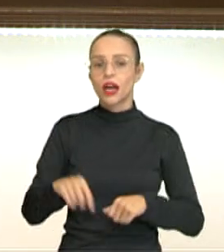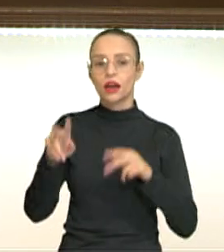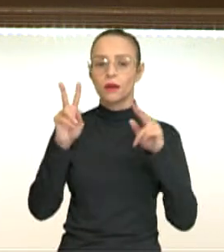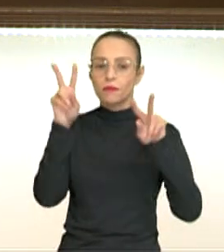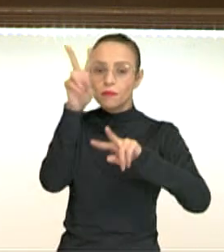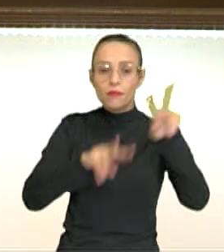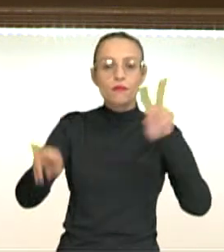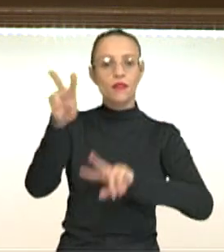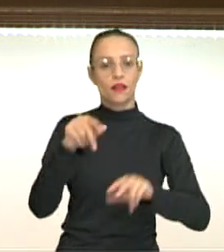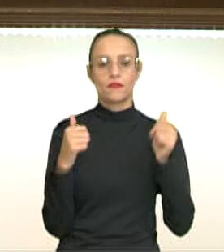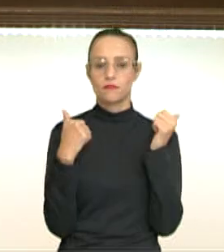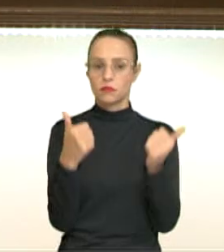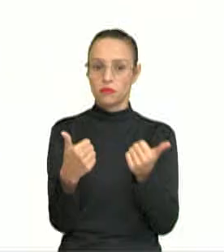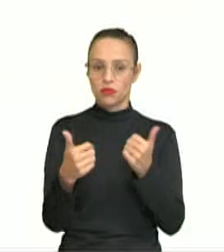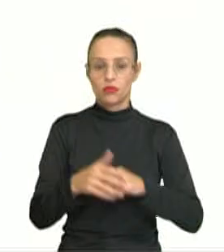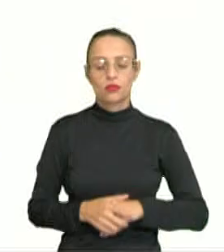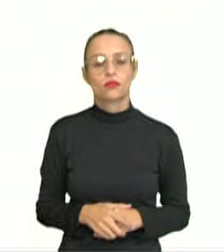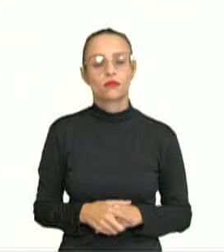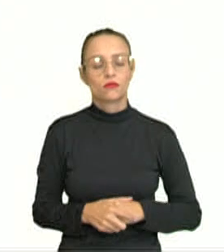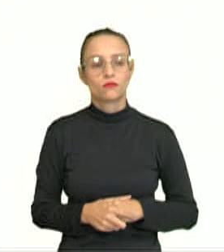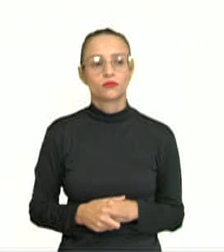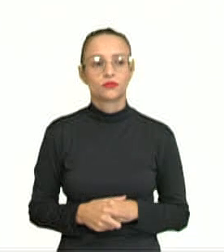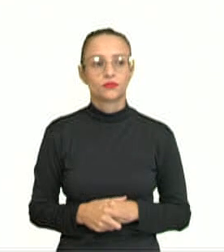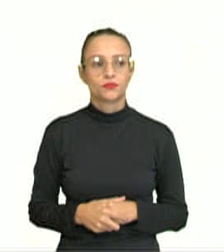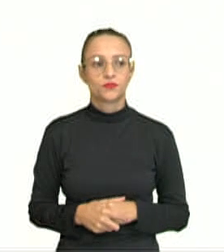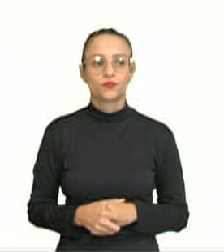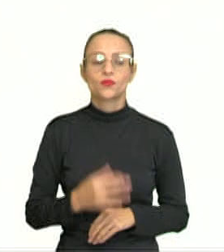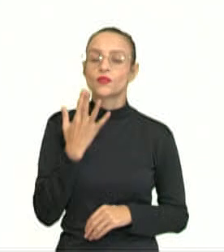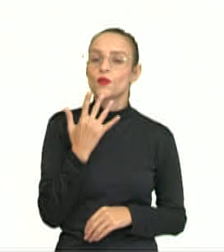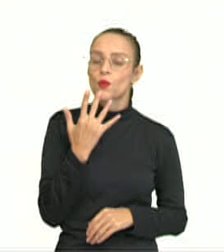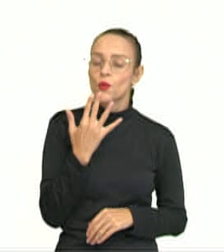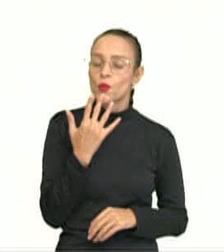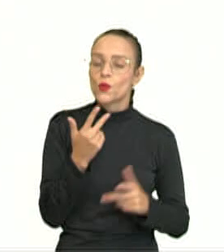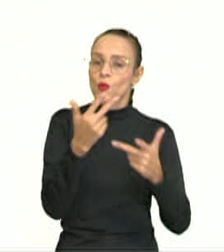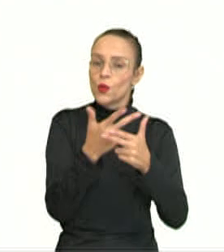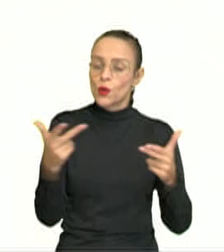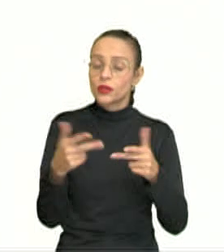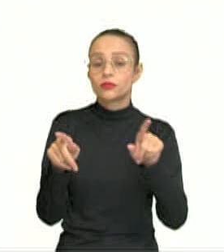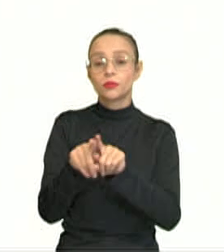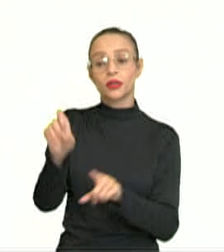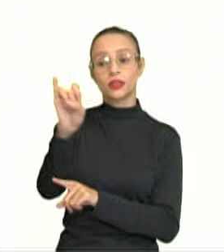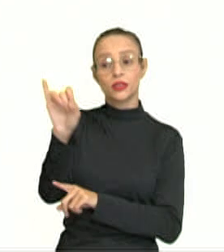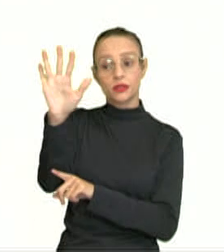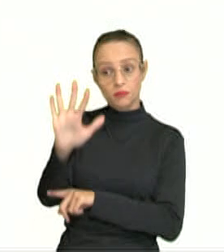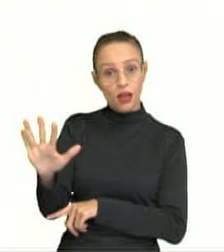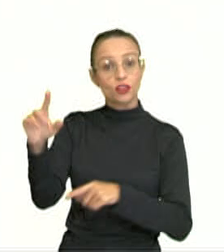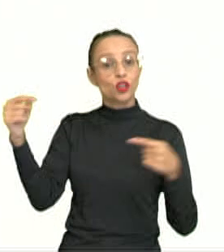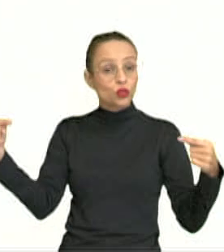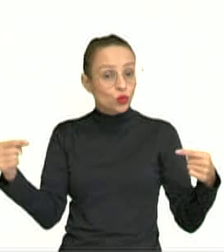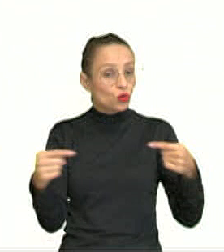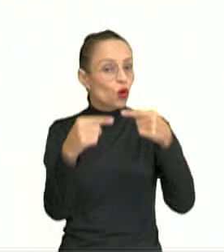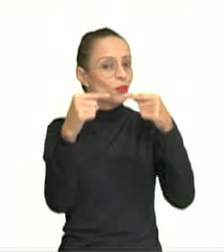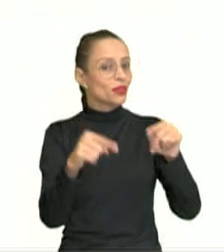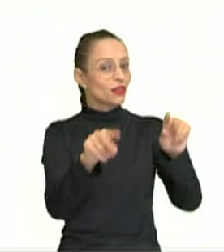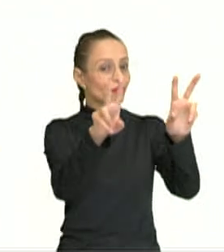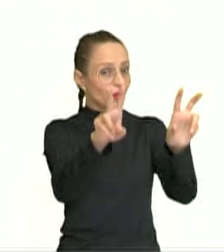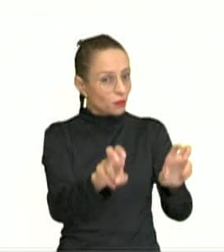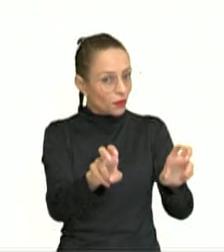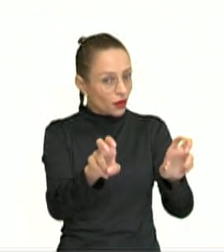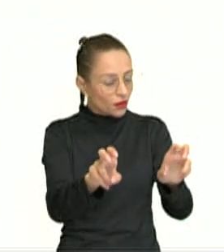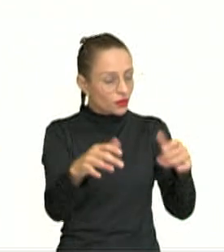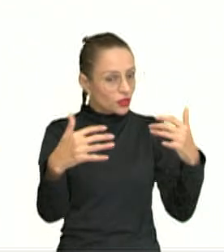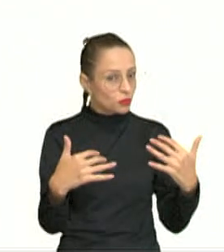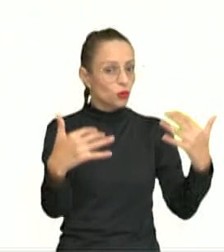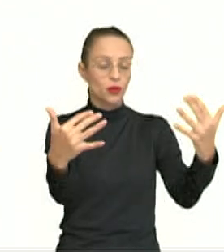pelas pessoas, ok? Cores e imagens que combinem com o tema e público-alvo. Não adianta